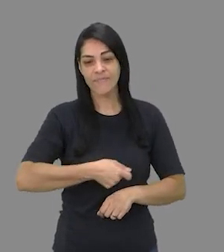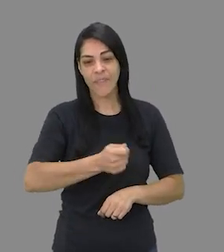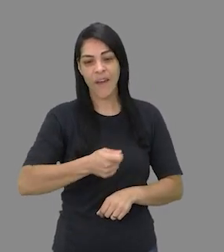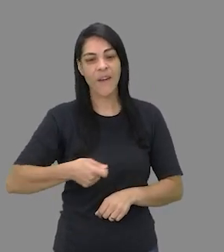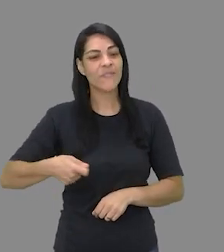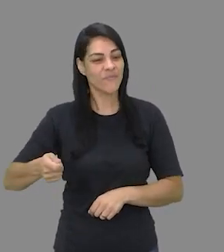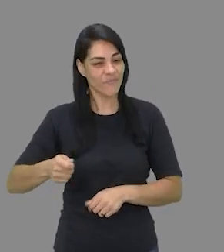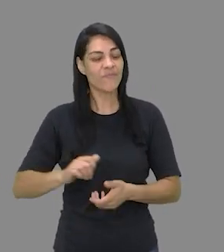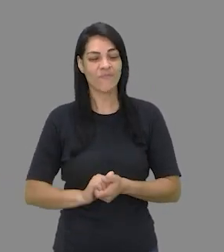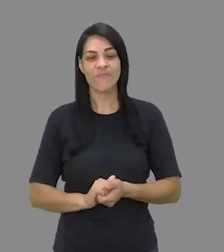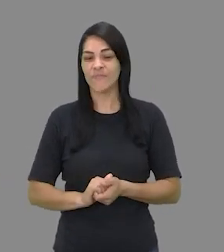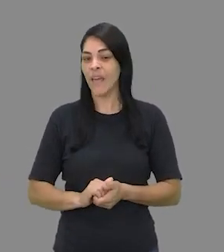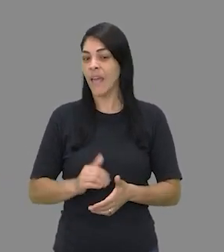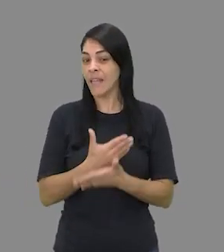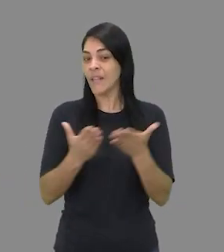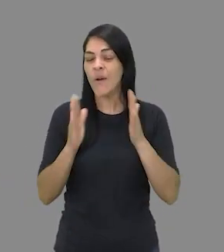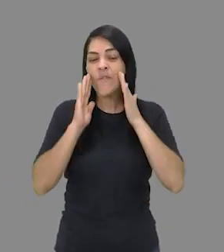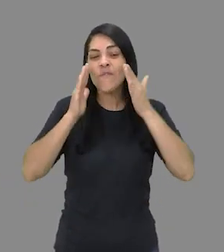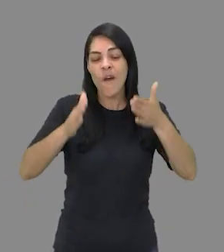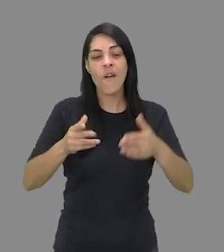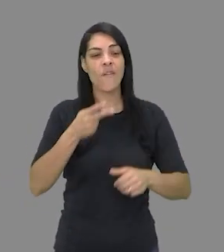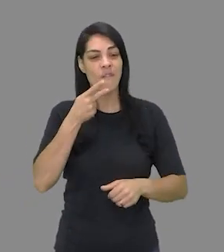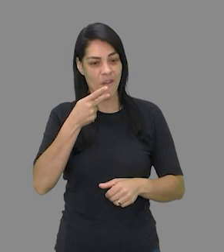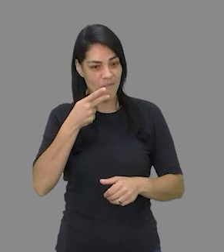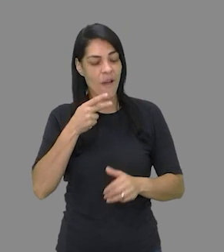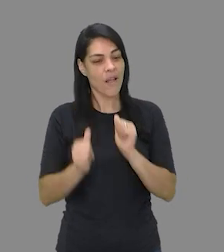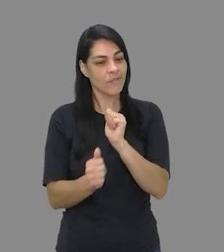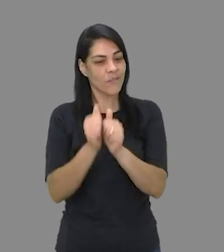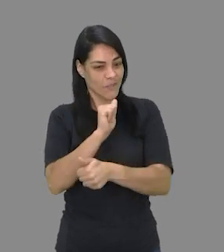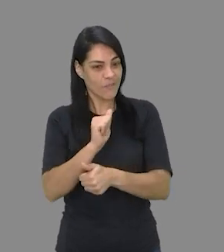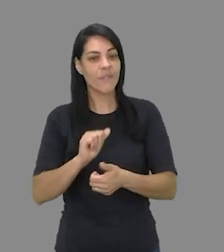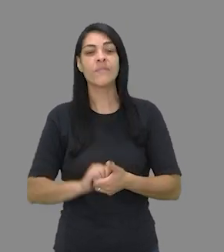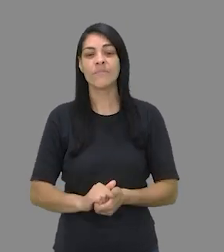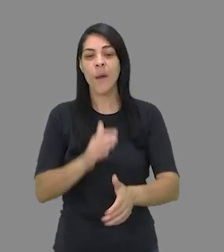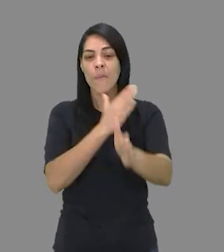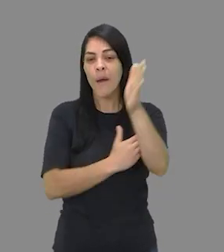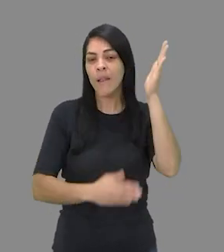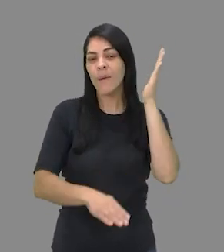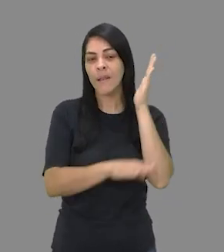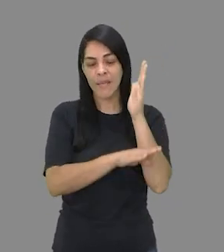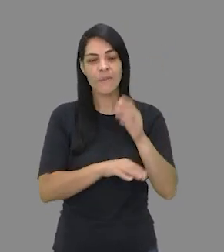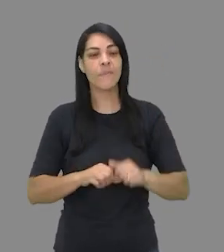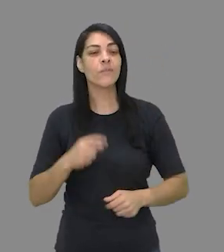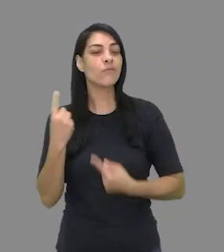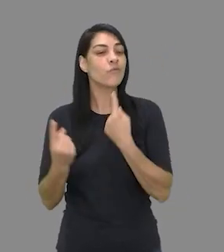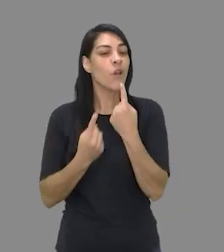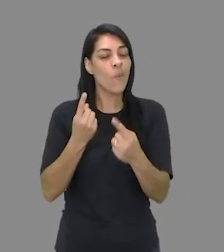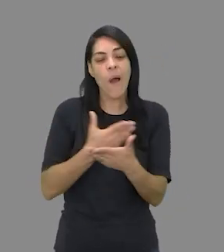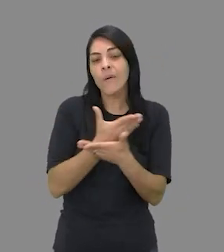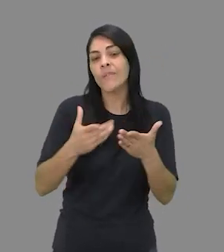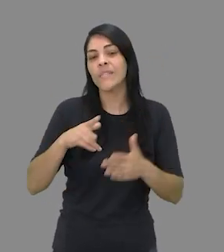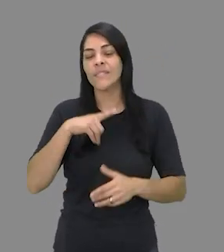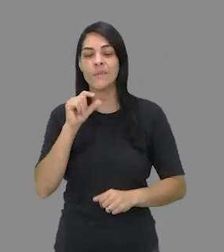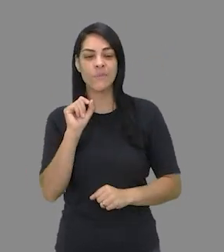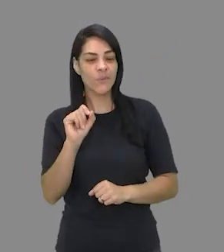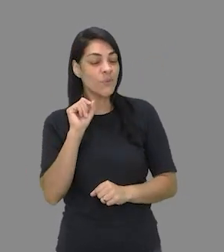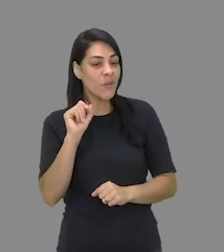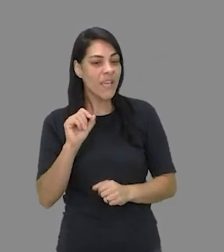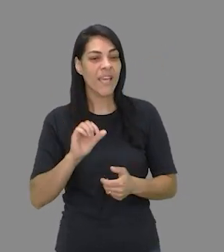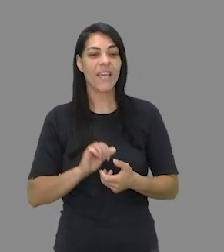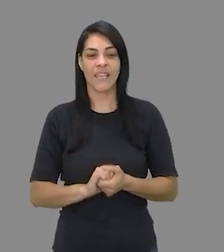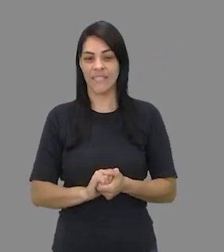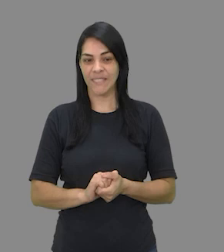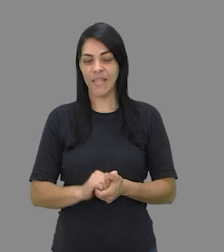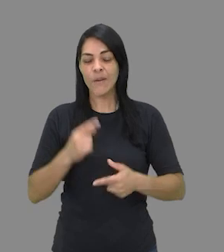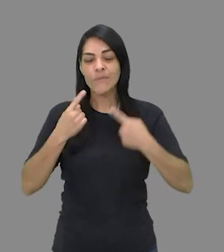Então, o nosso foco aqui é falar dessa modalidade esportiva paralímpica, né, e de qual nós temos, e a gente